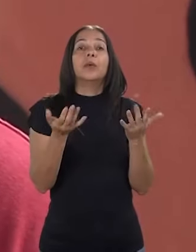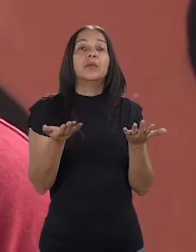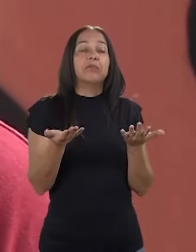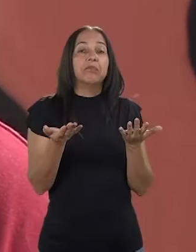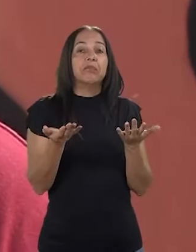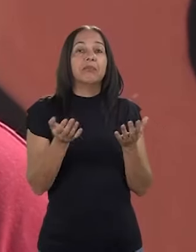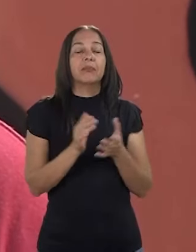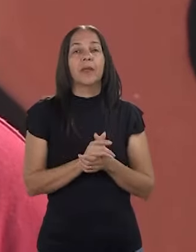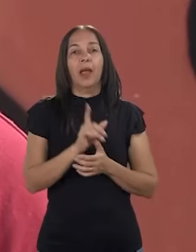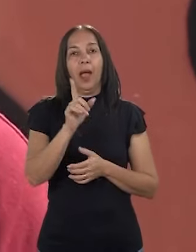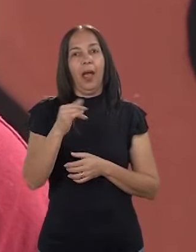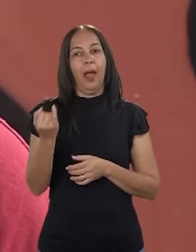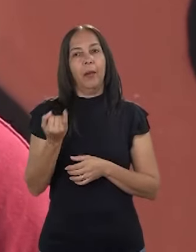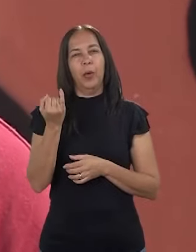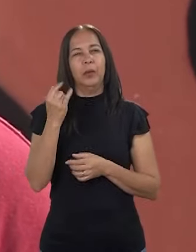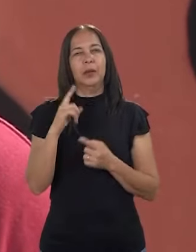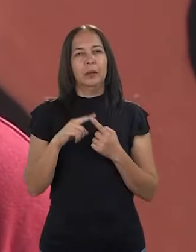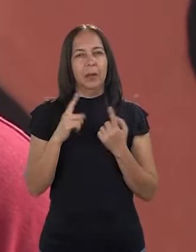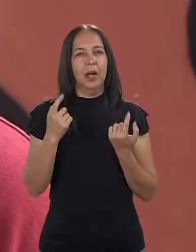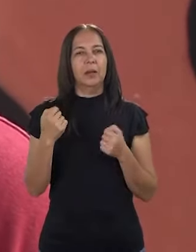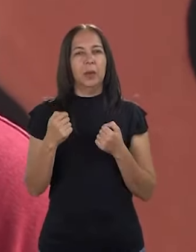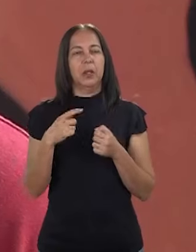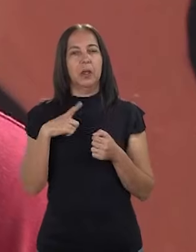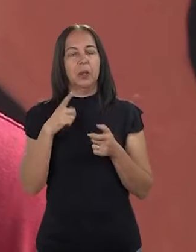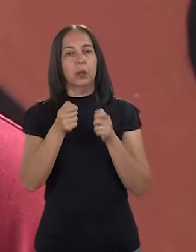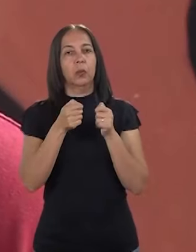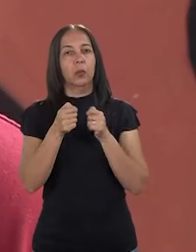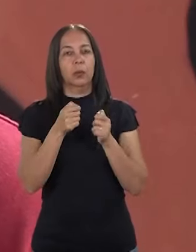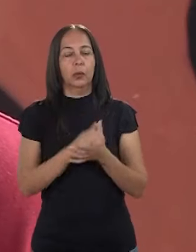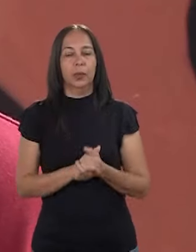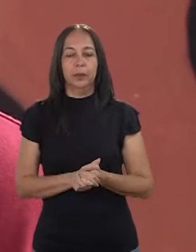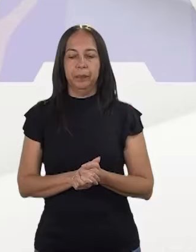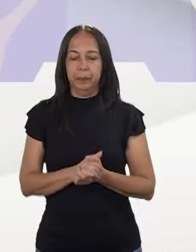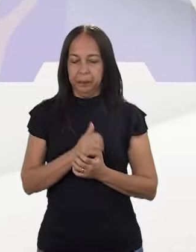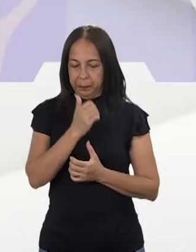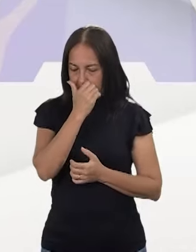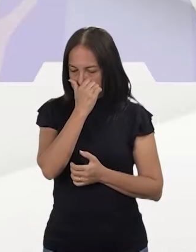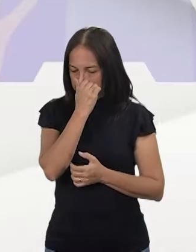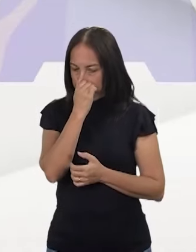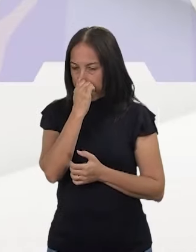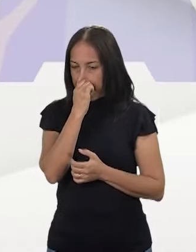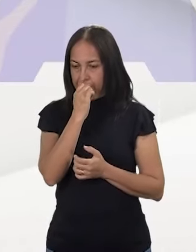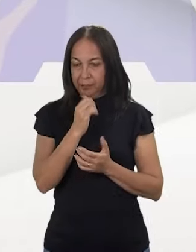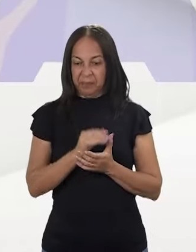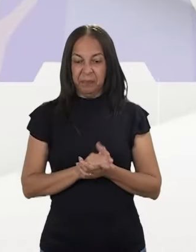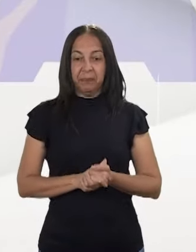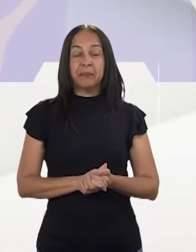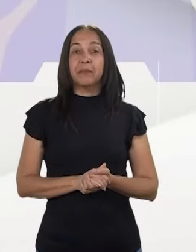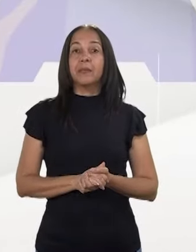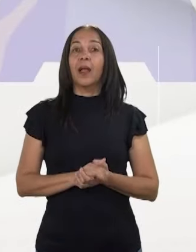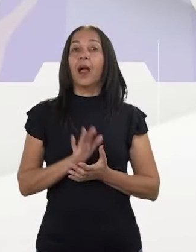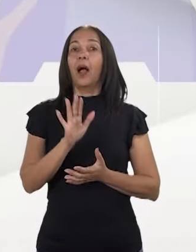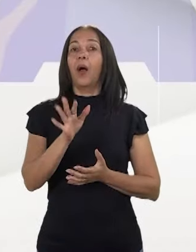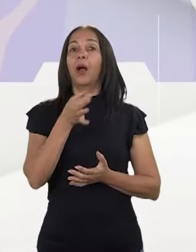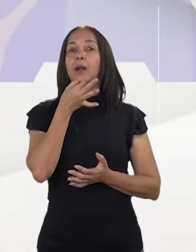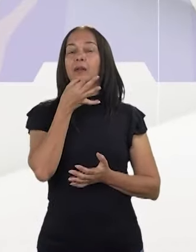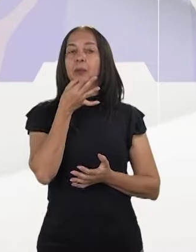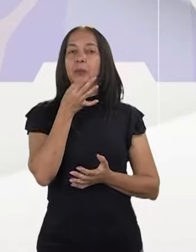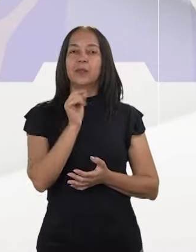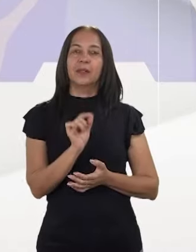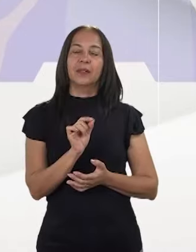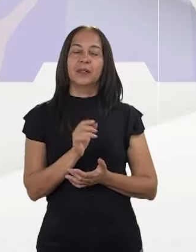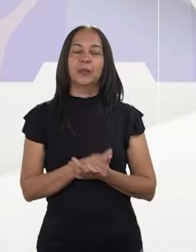formações né então é importante mas tem seus ressos e precisa do seu devido controle Paula durante a a exibição você tava tecendo